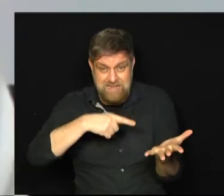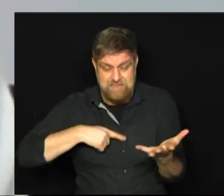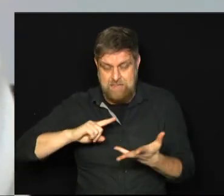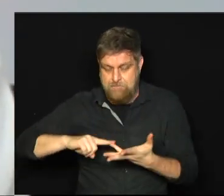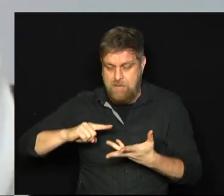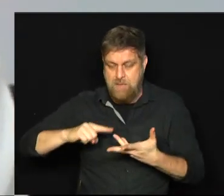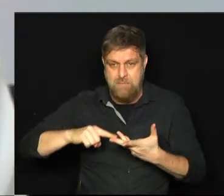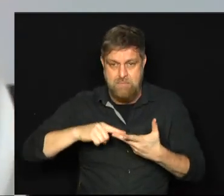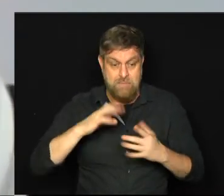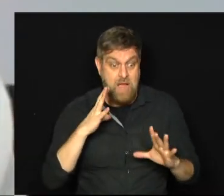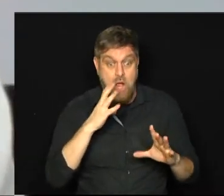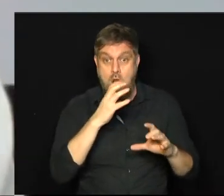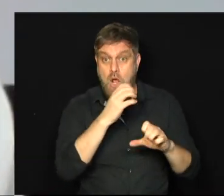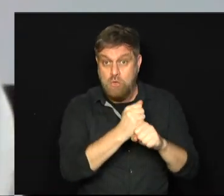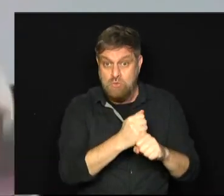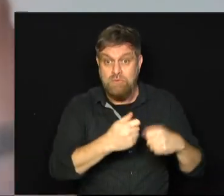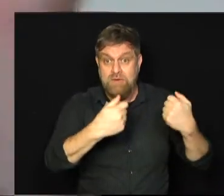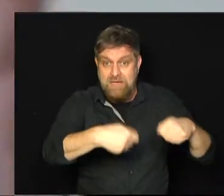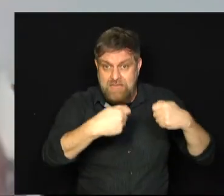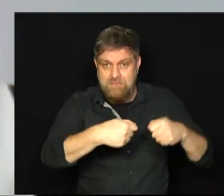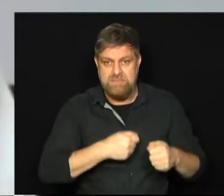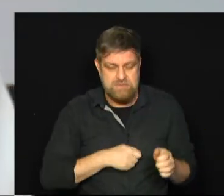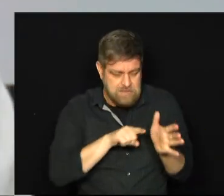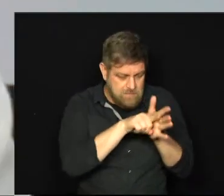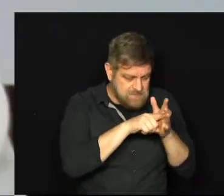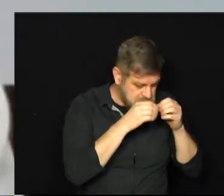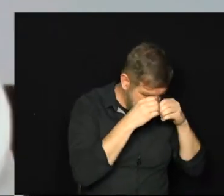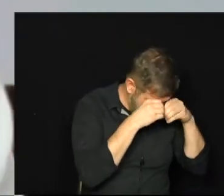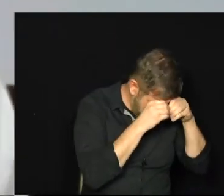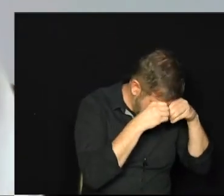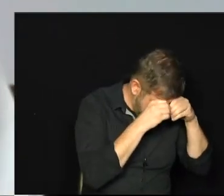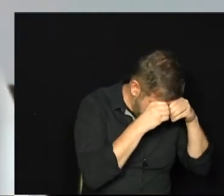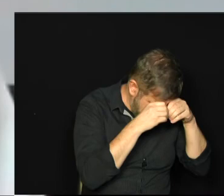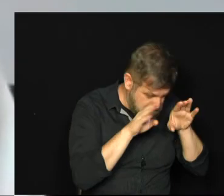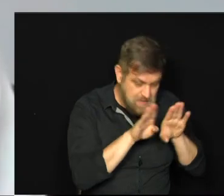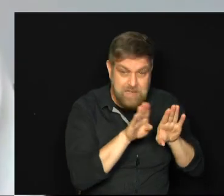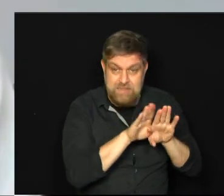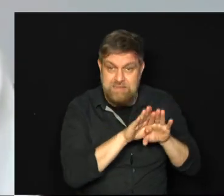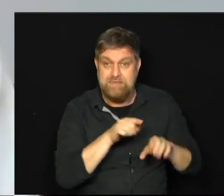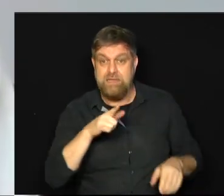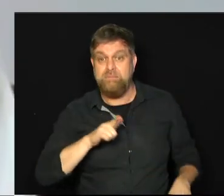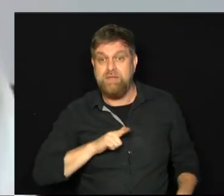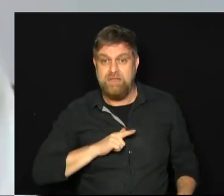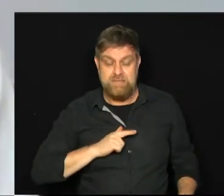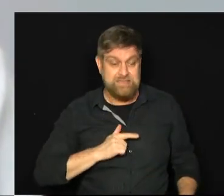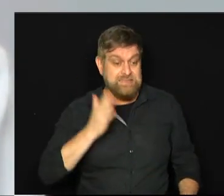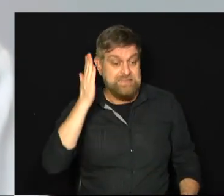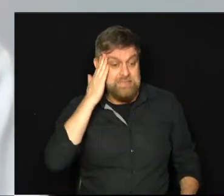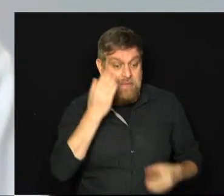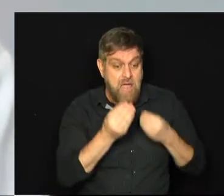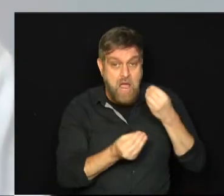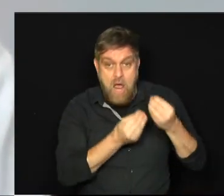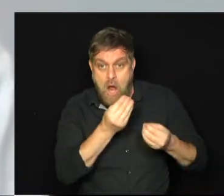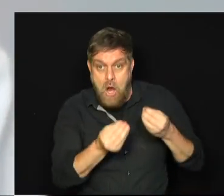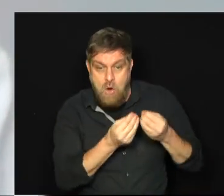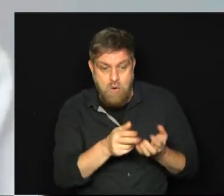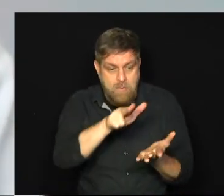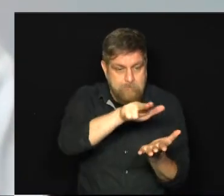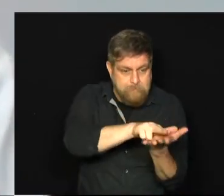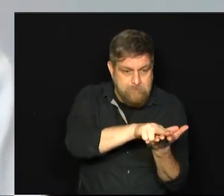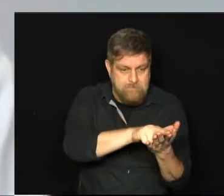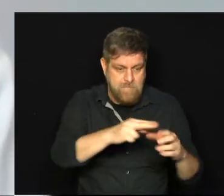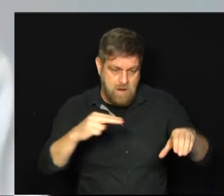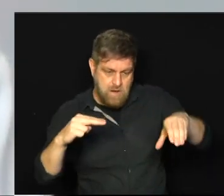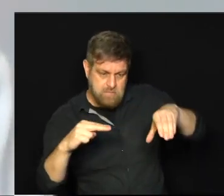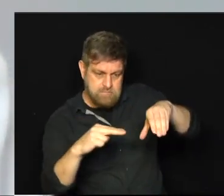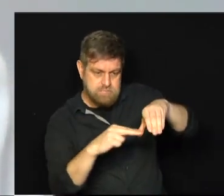que é necessário para um diagnóstico laboratorial, diagnóstico anatopatológico, para poder internar, fazer imagem,